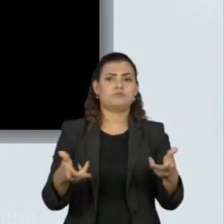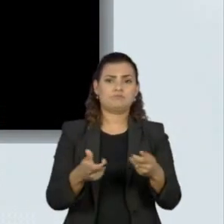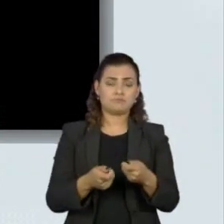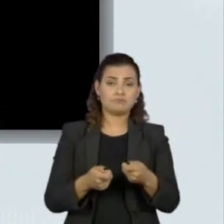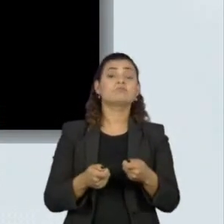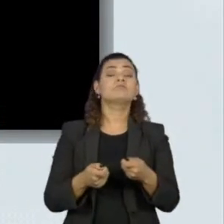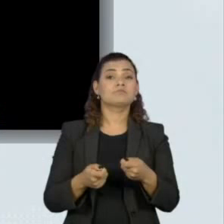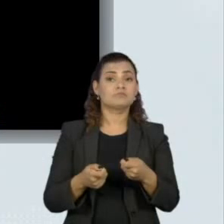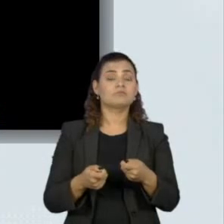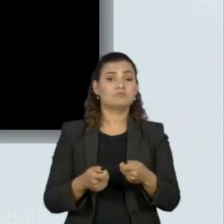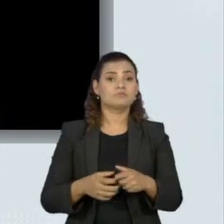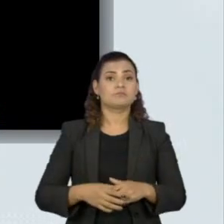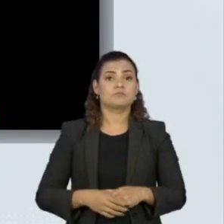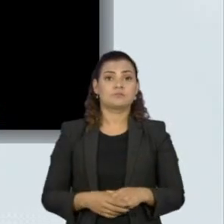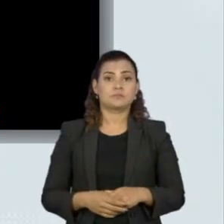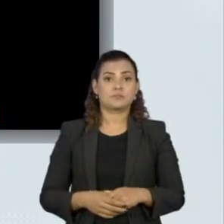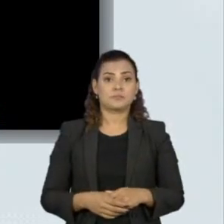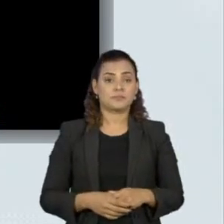alta exposição.